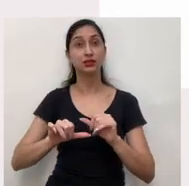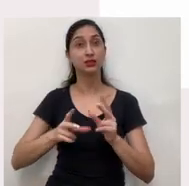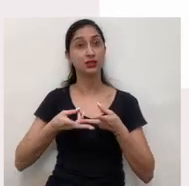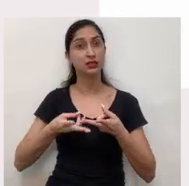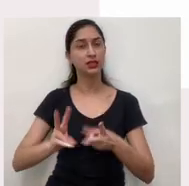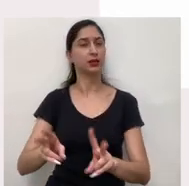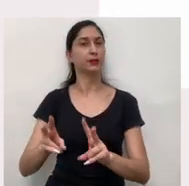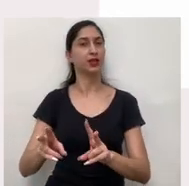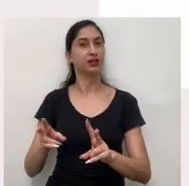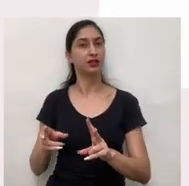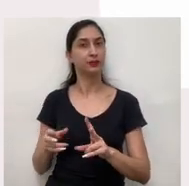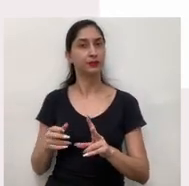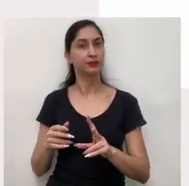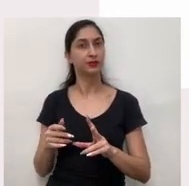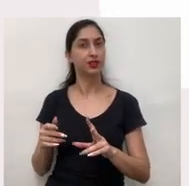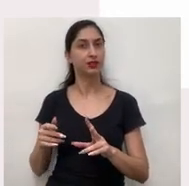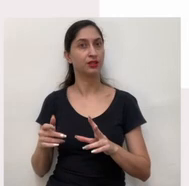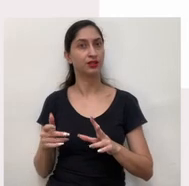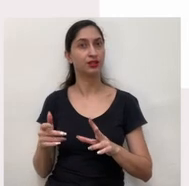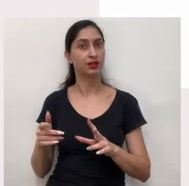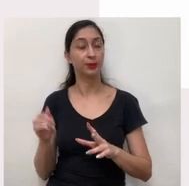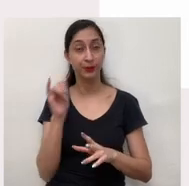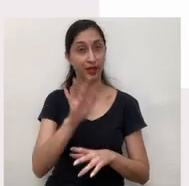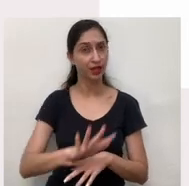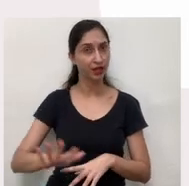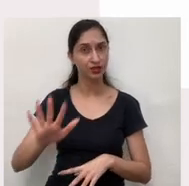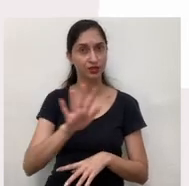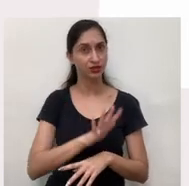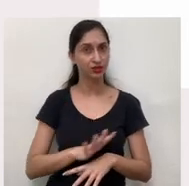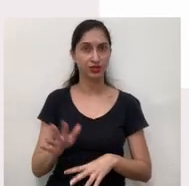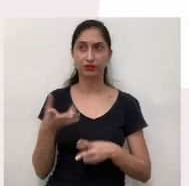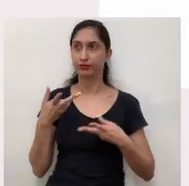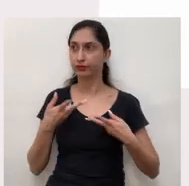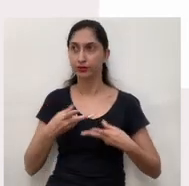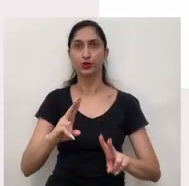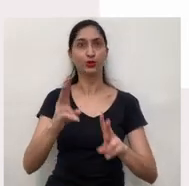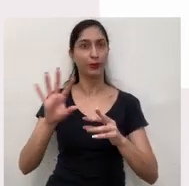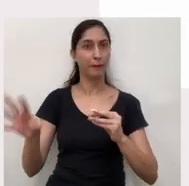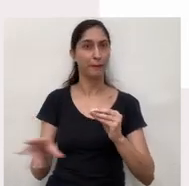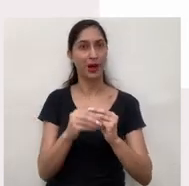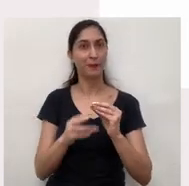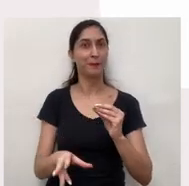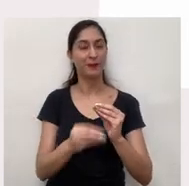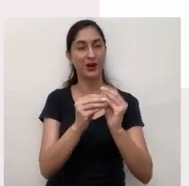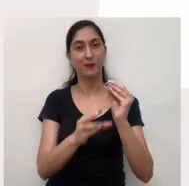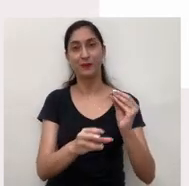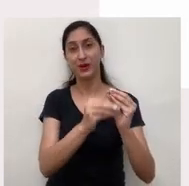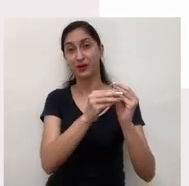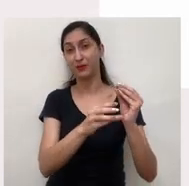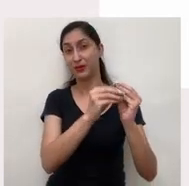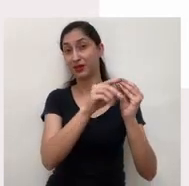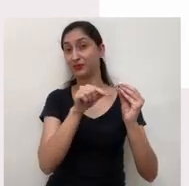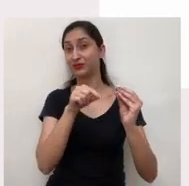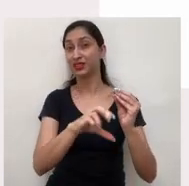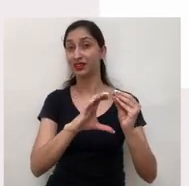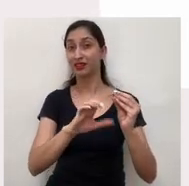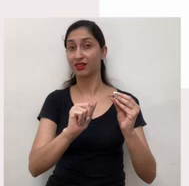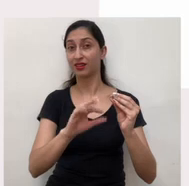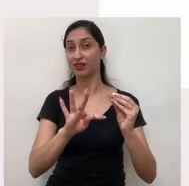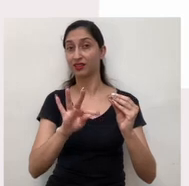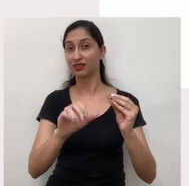está sempre, assim, é um banco de imagens infinito, né? E são catálogos que são